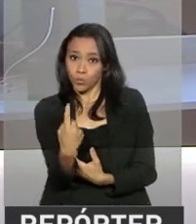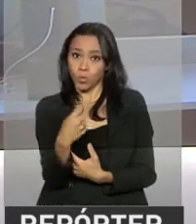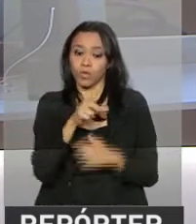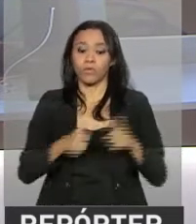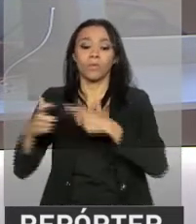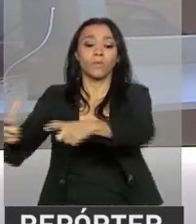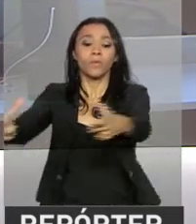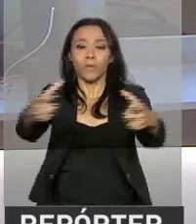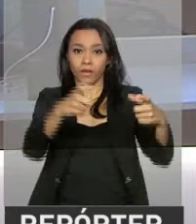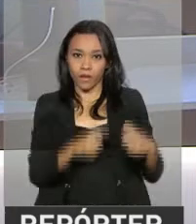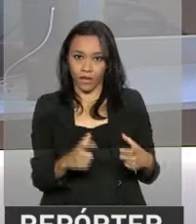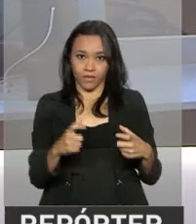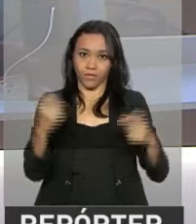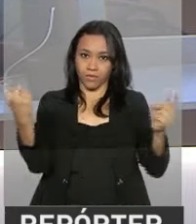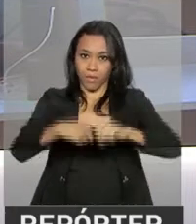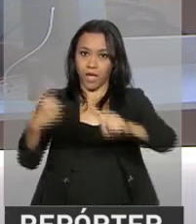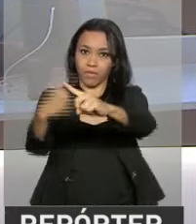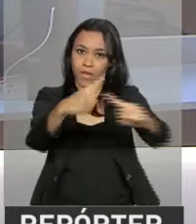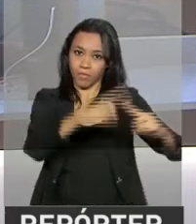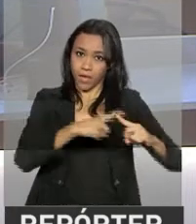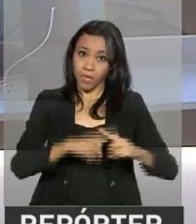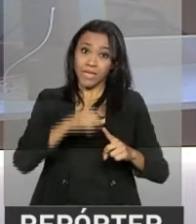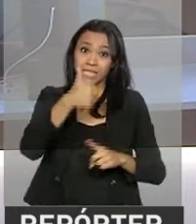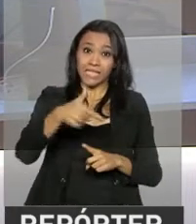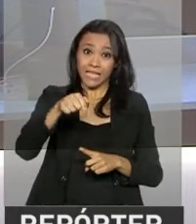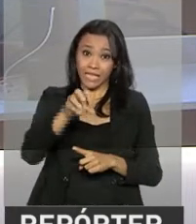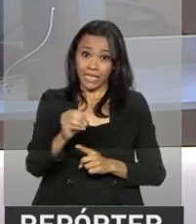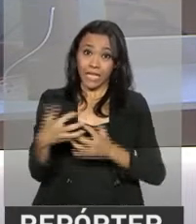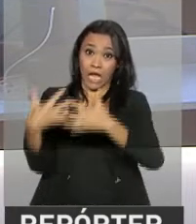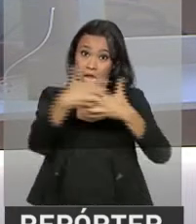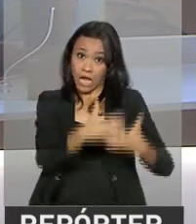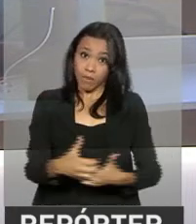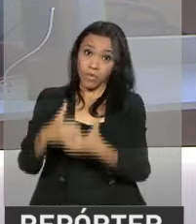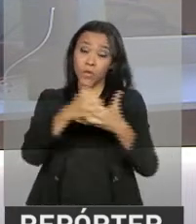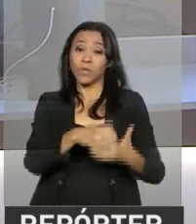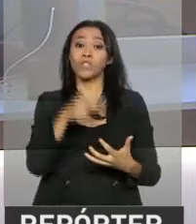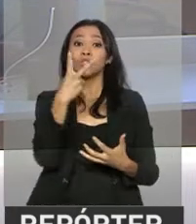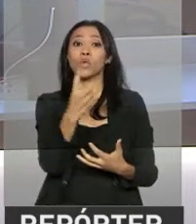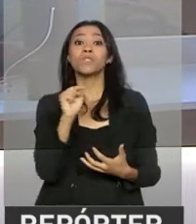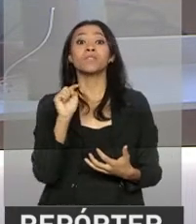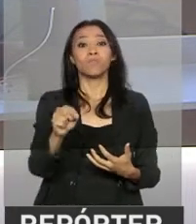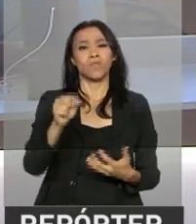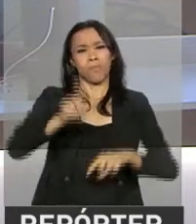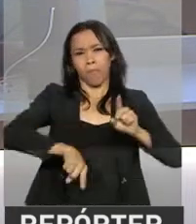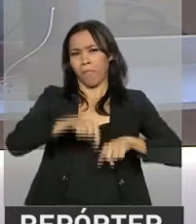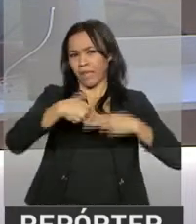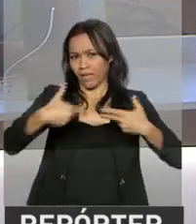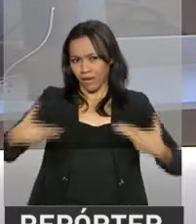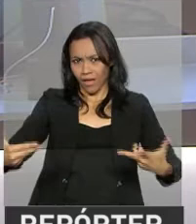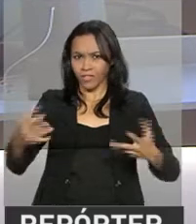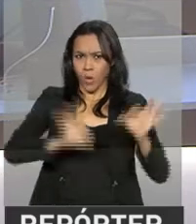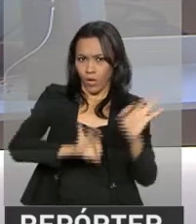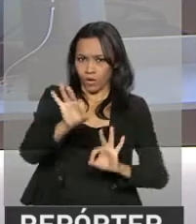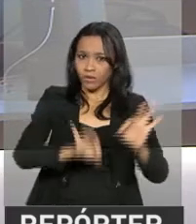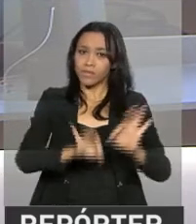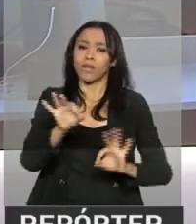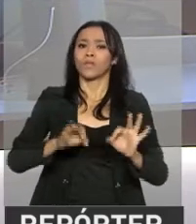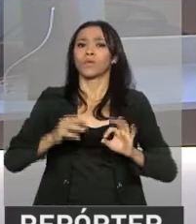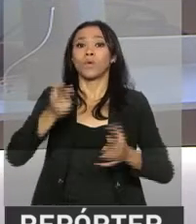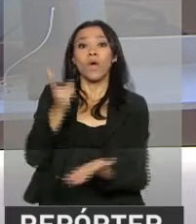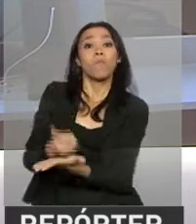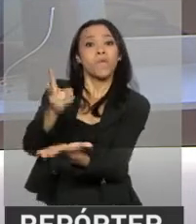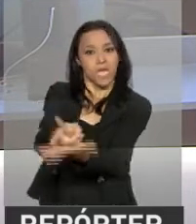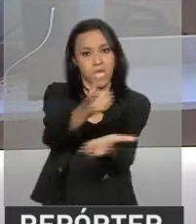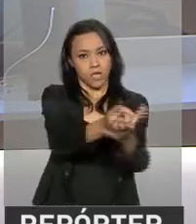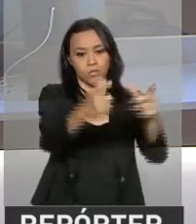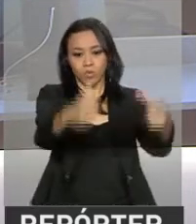competições São 170 caminhões e dois mil equipamentos envolvidos na operação apesar de alguns espaços em os